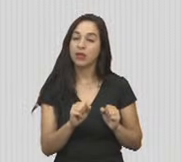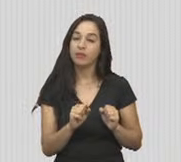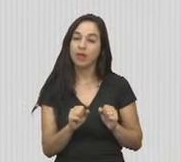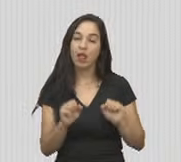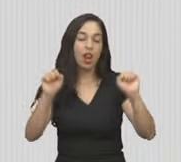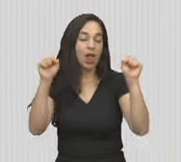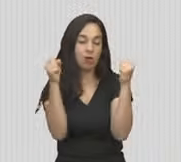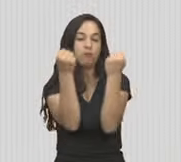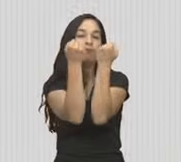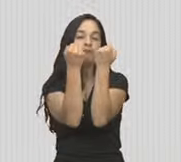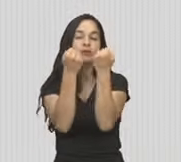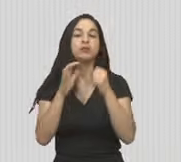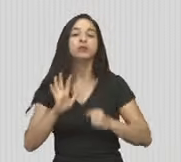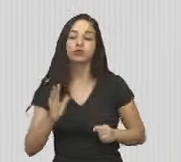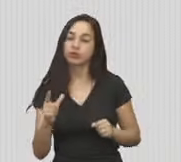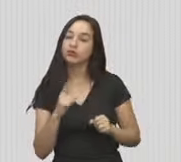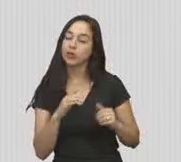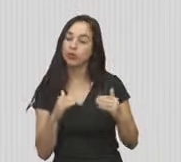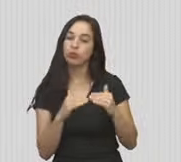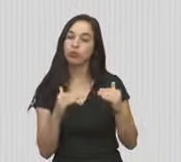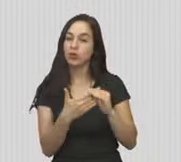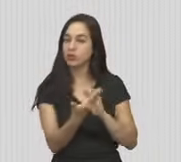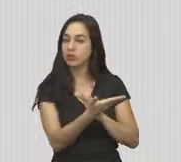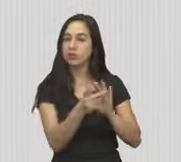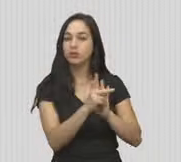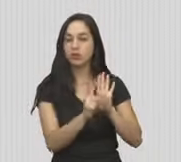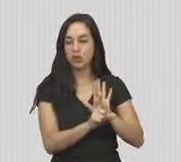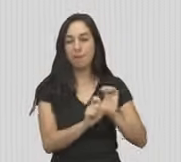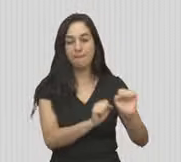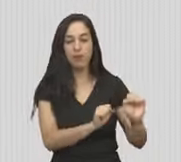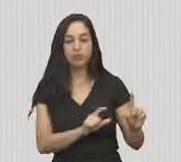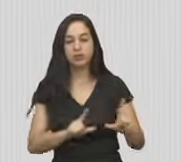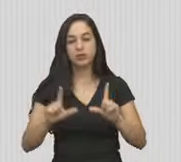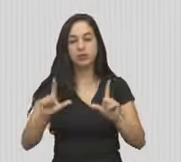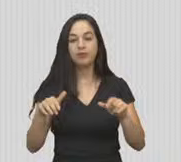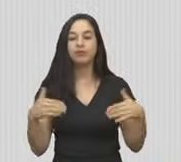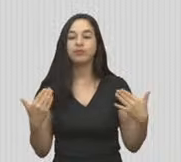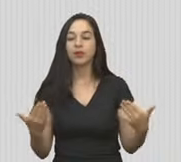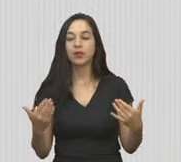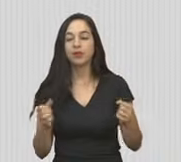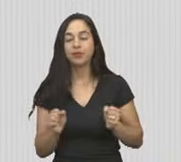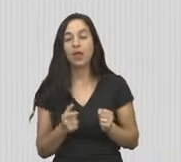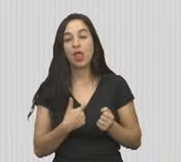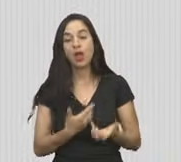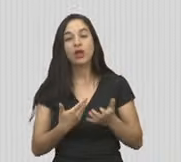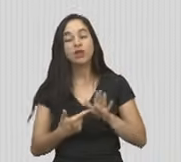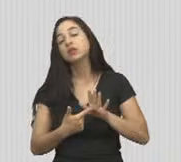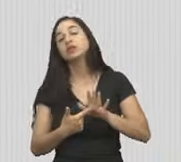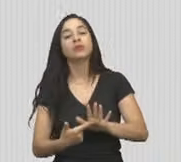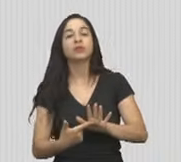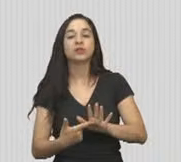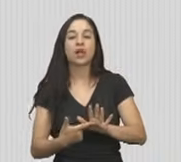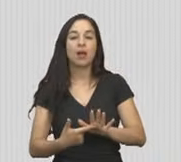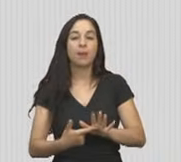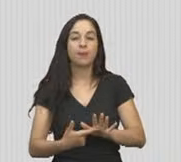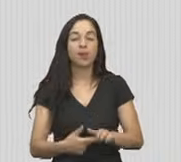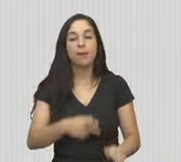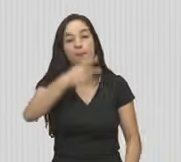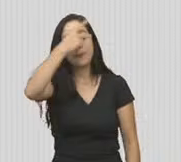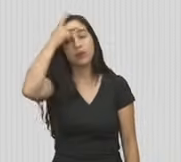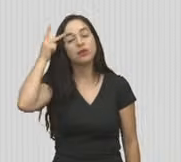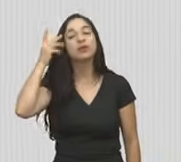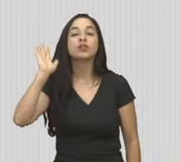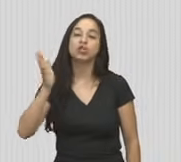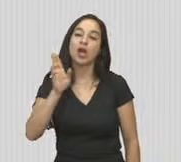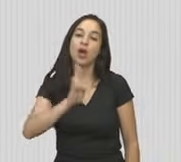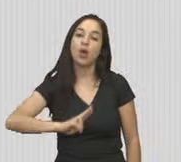projetos que estão em andamento aqui. Pode passar, por favor. Então, aqui eu quis mostrar, né? Quem já aplica o